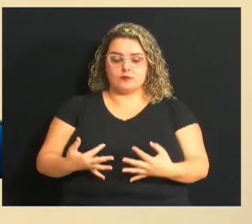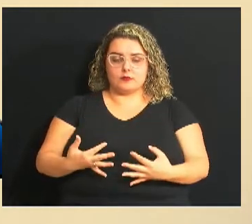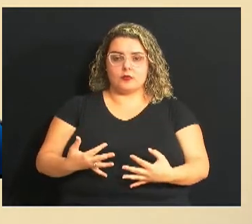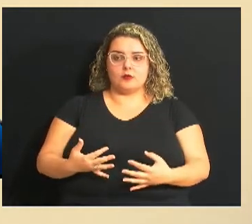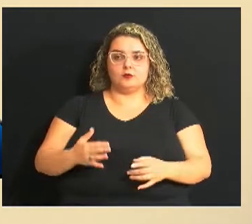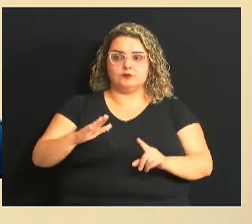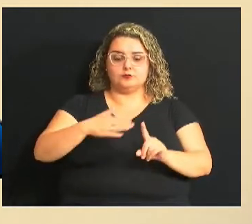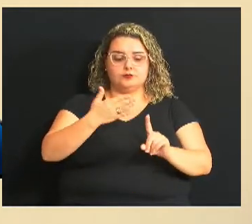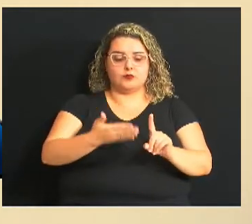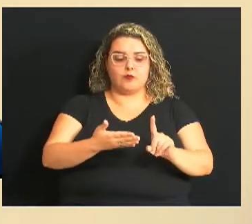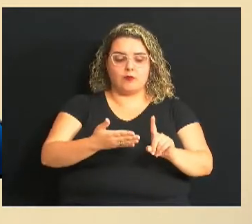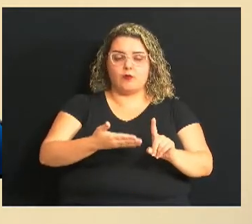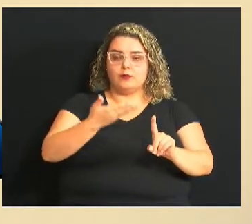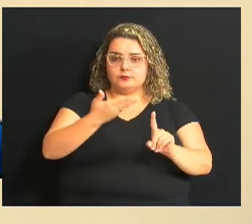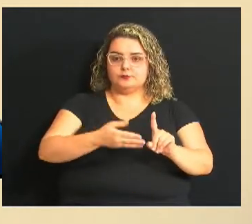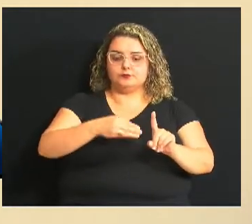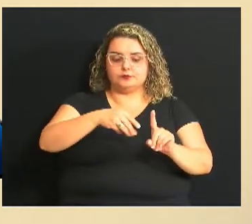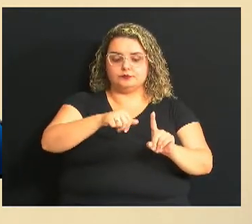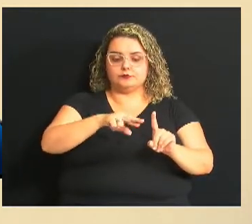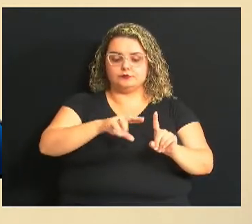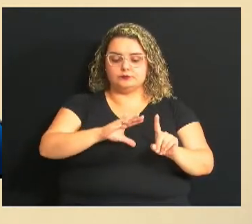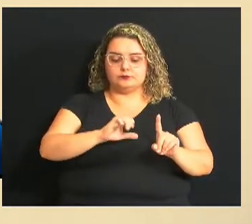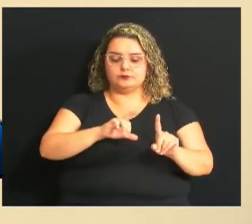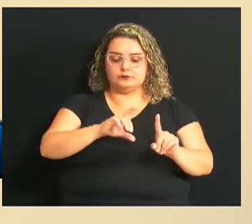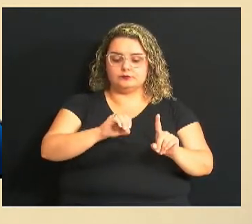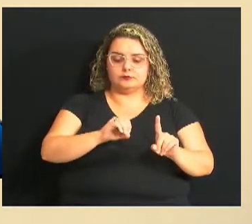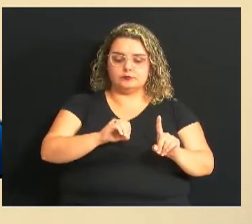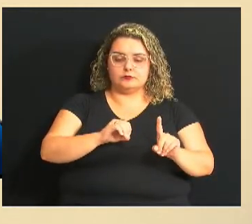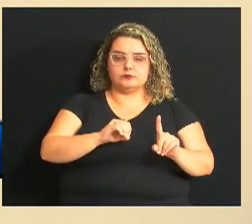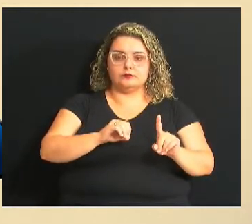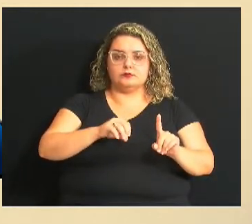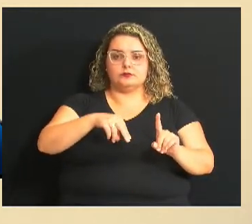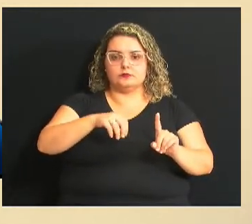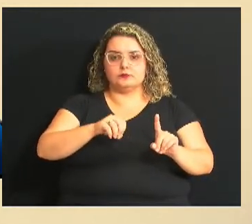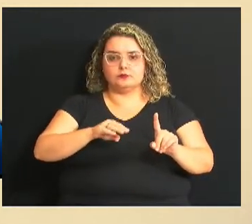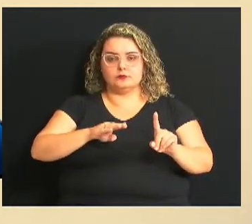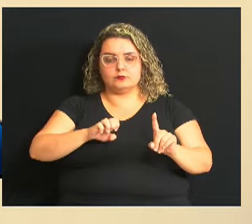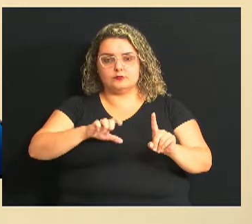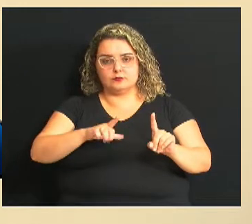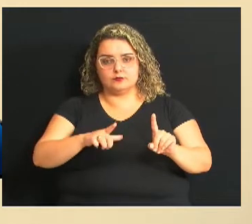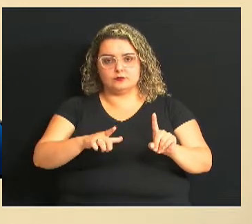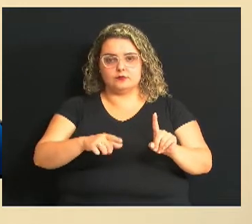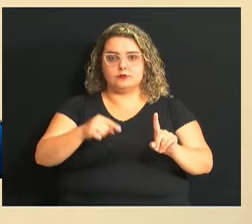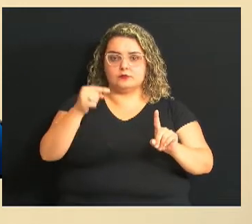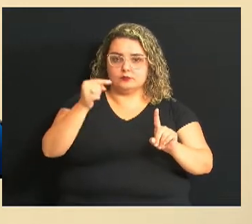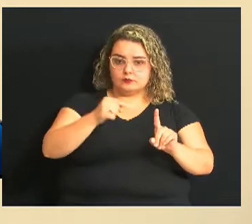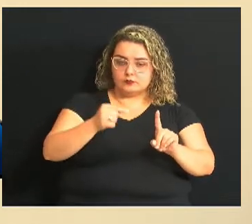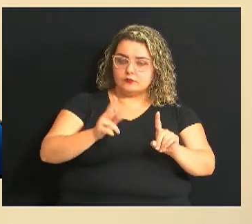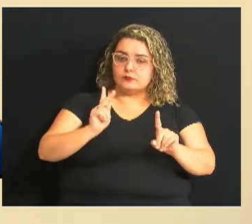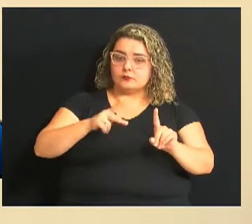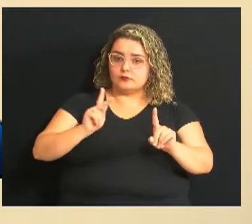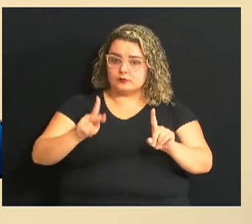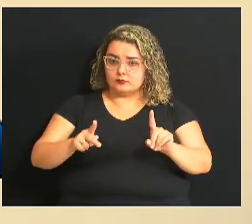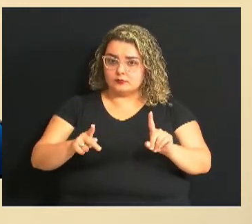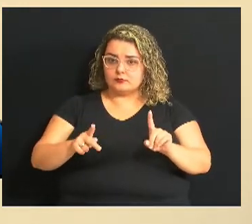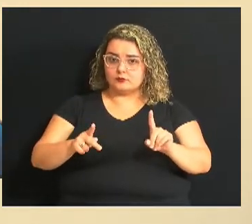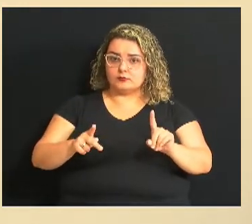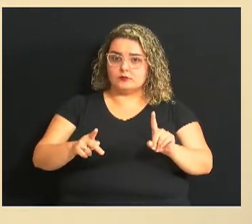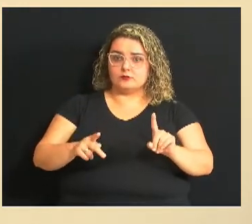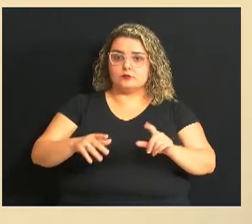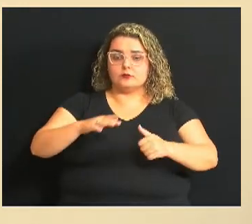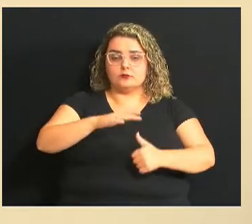homenagem ao professor Marcelo Knobel. O professor Marcelo Knobel foi reitor